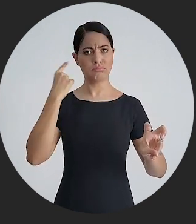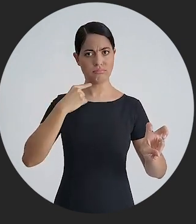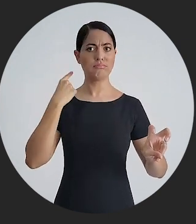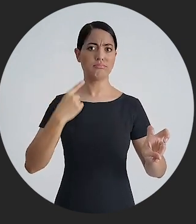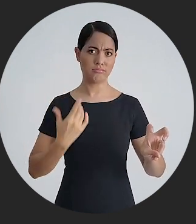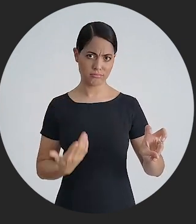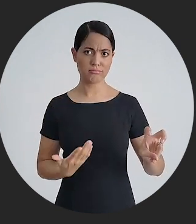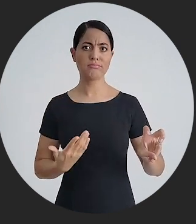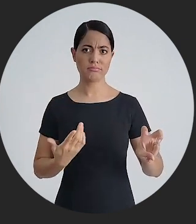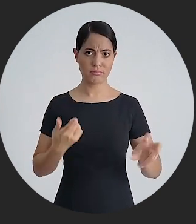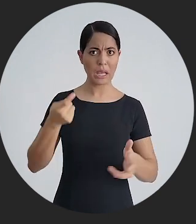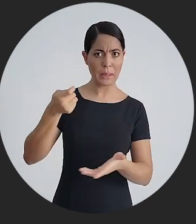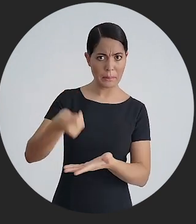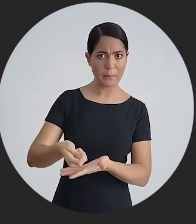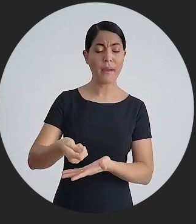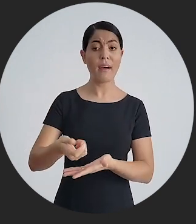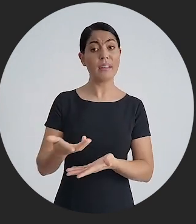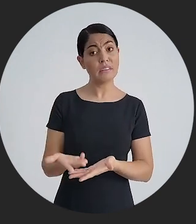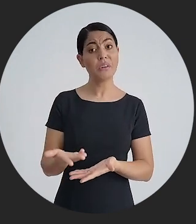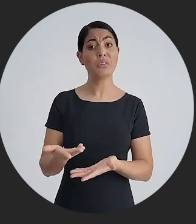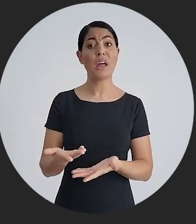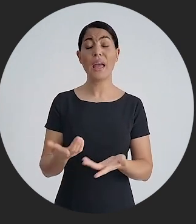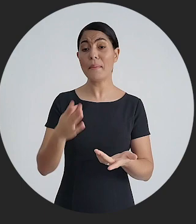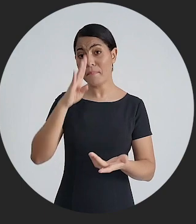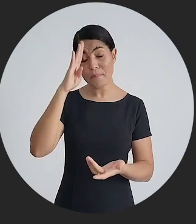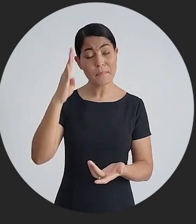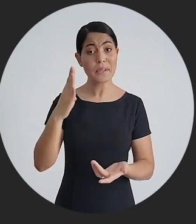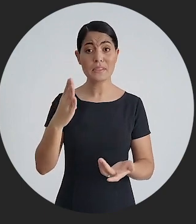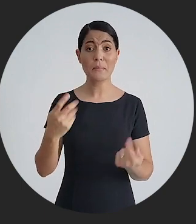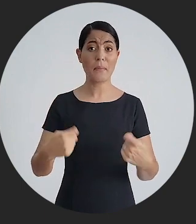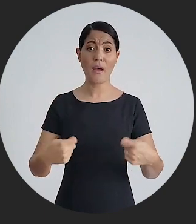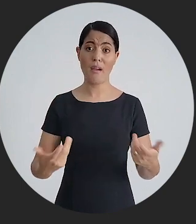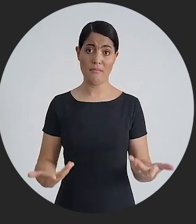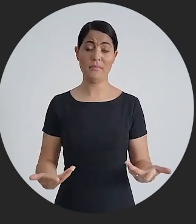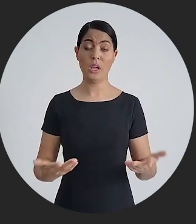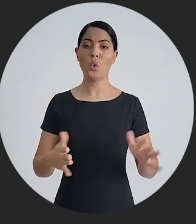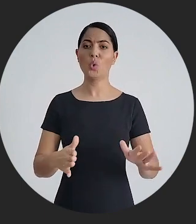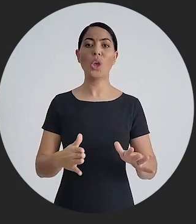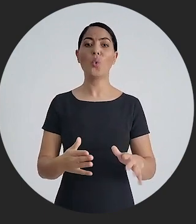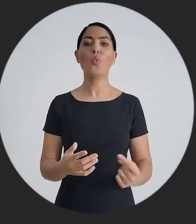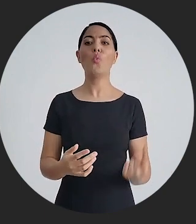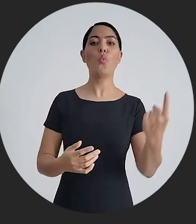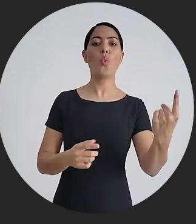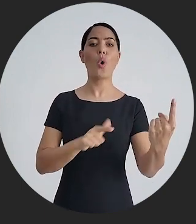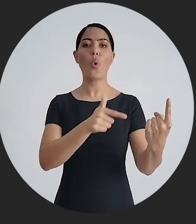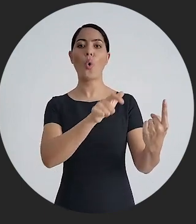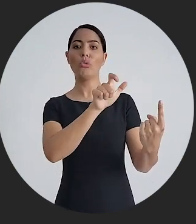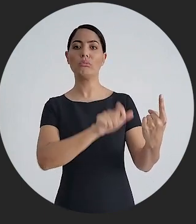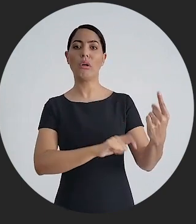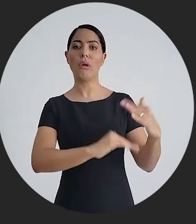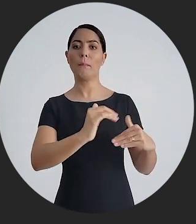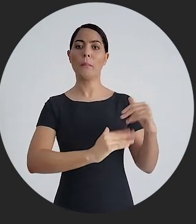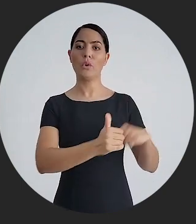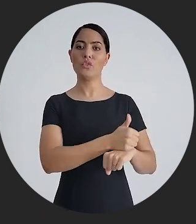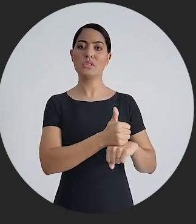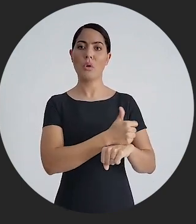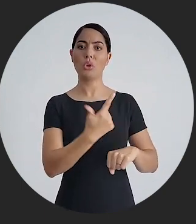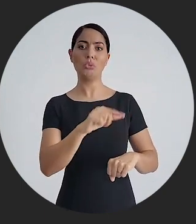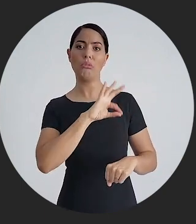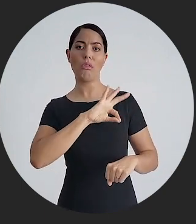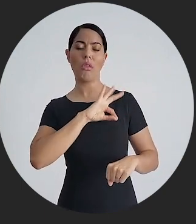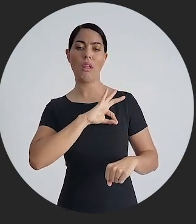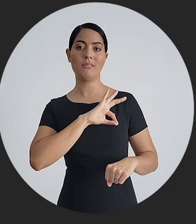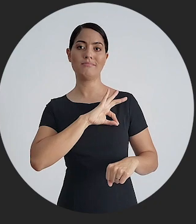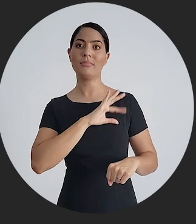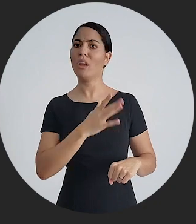remuneração do advogado como algo que é imprescindível. Não há nenhuma única profissão no mundo que